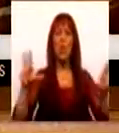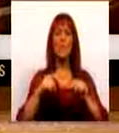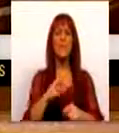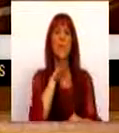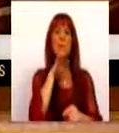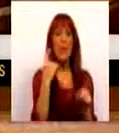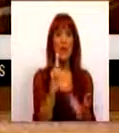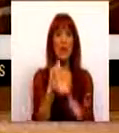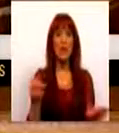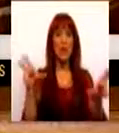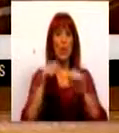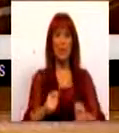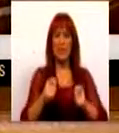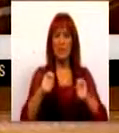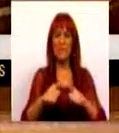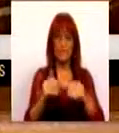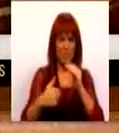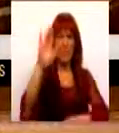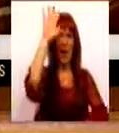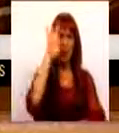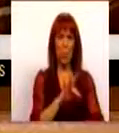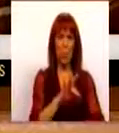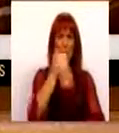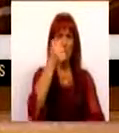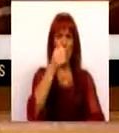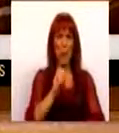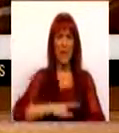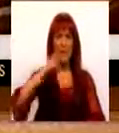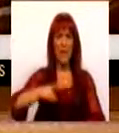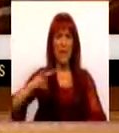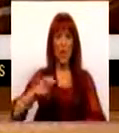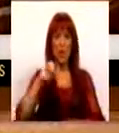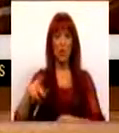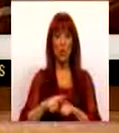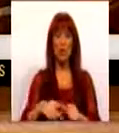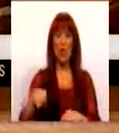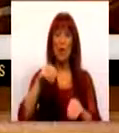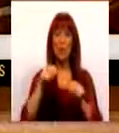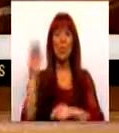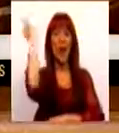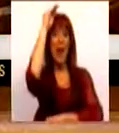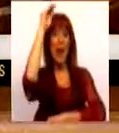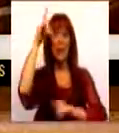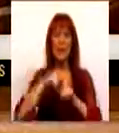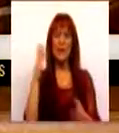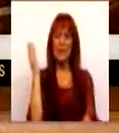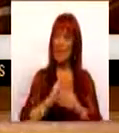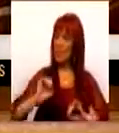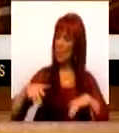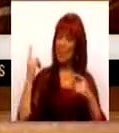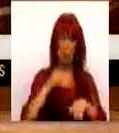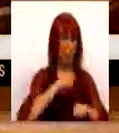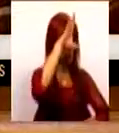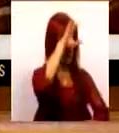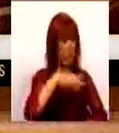material circulante com um investimento que ultrapassa os 450 milhões de euros. Os territórios do interior, que desde o início da